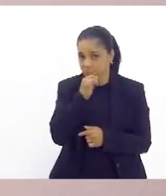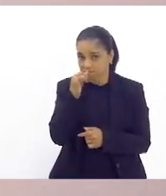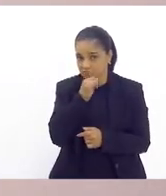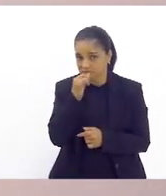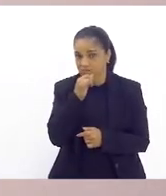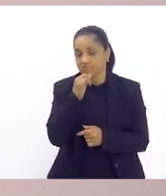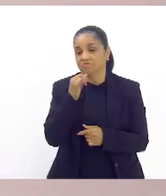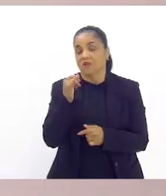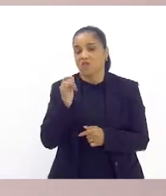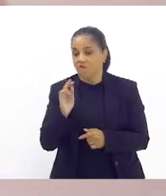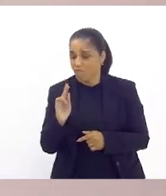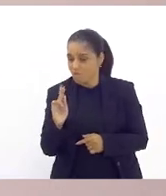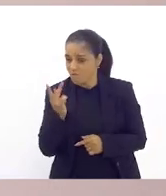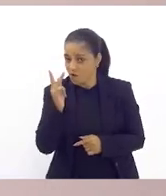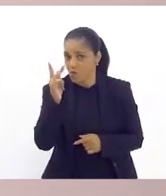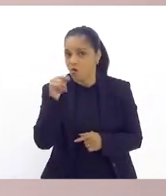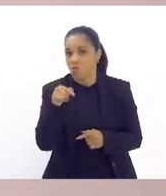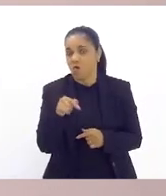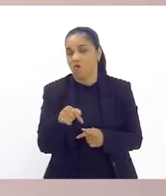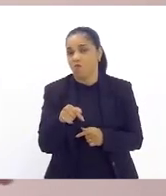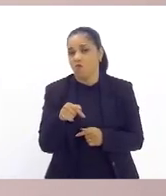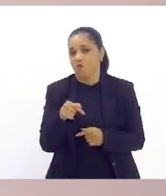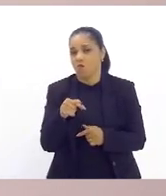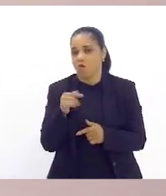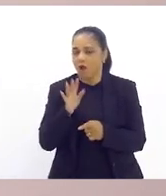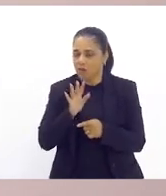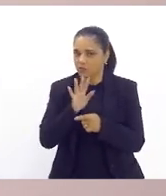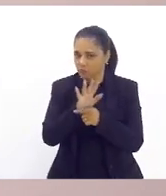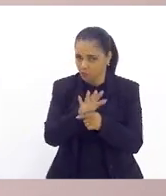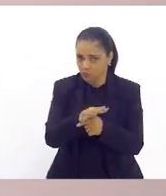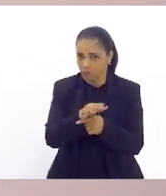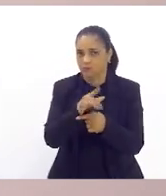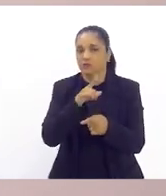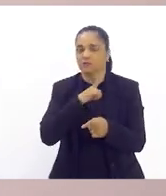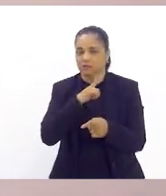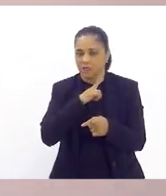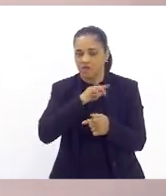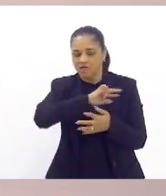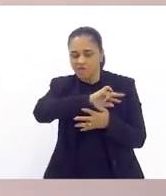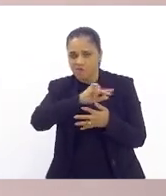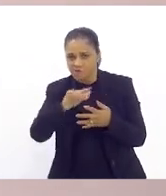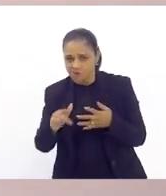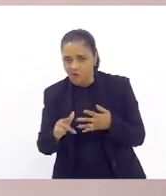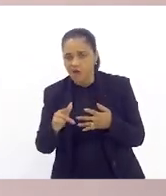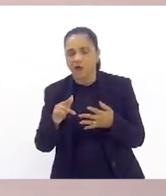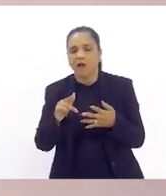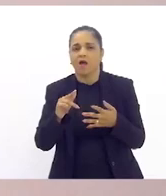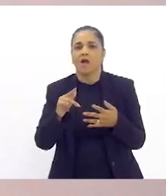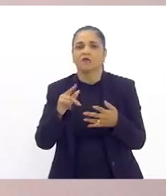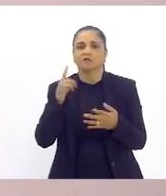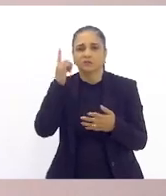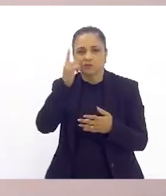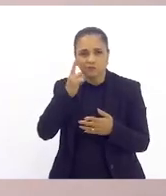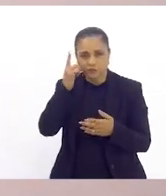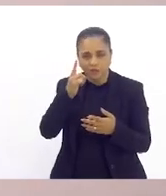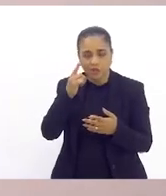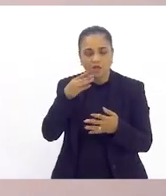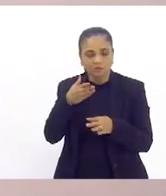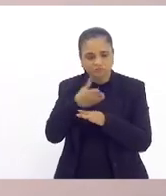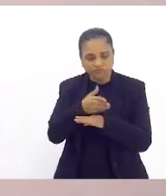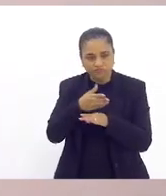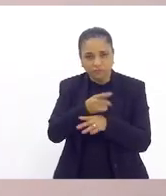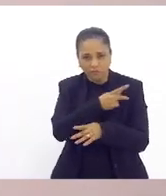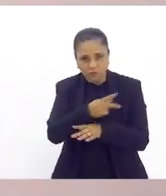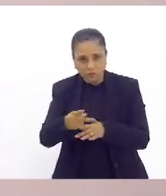valiosas contribuições e o mesmo a gente já teve diversas câmeras e nos visitando poder tanto Executivo